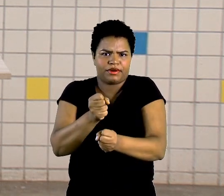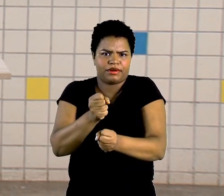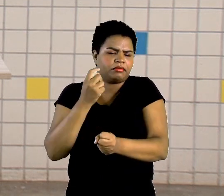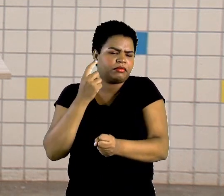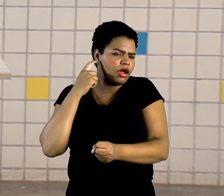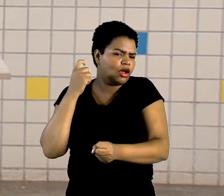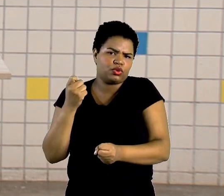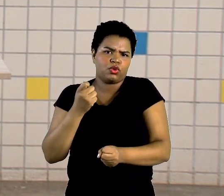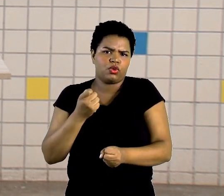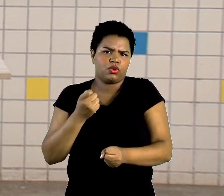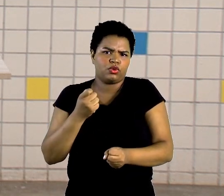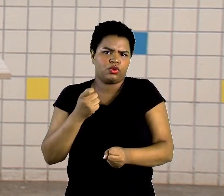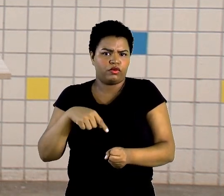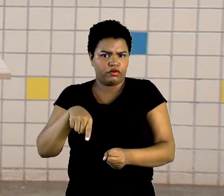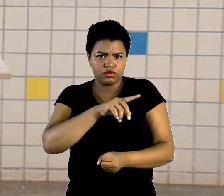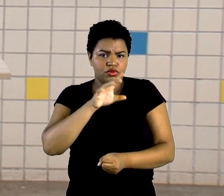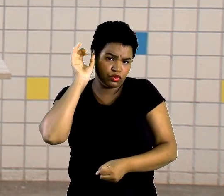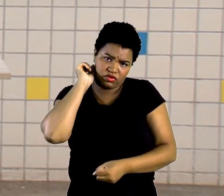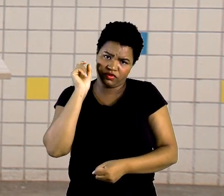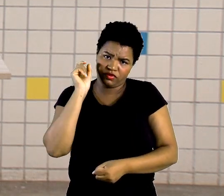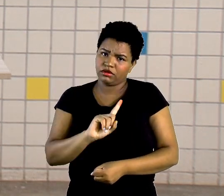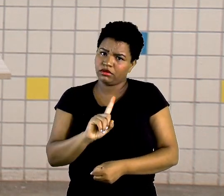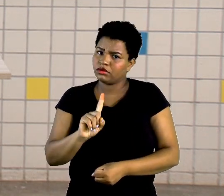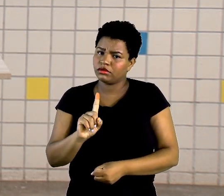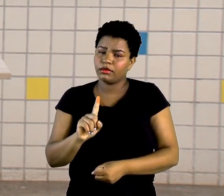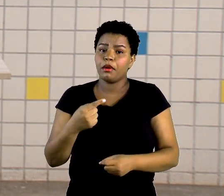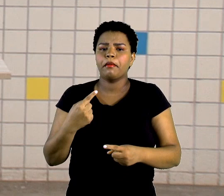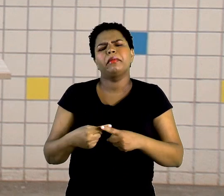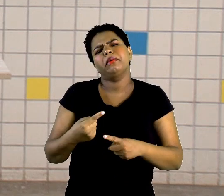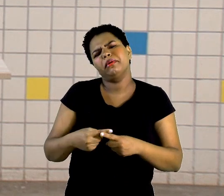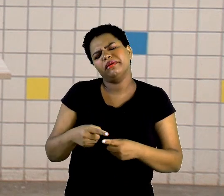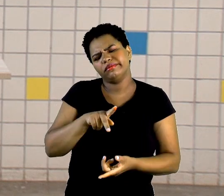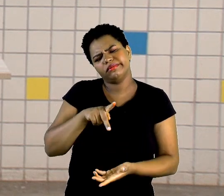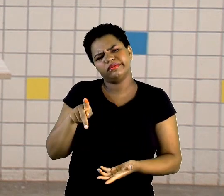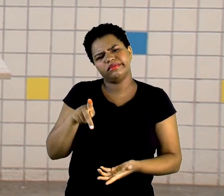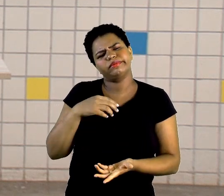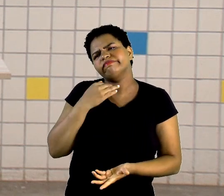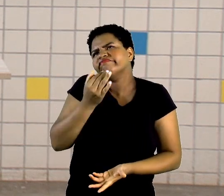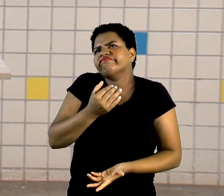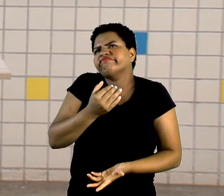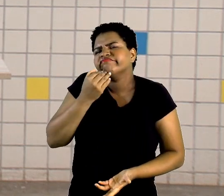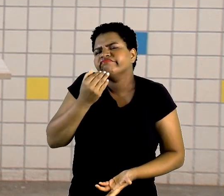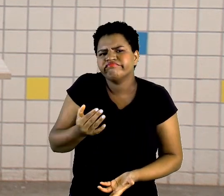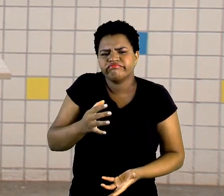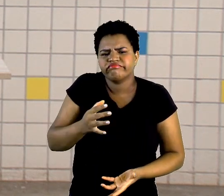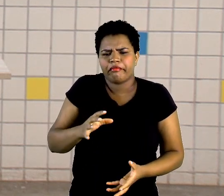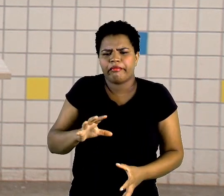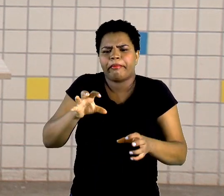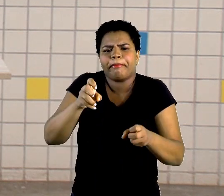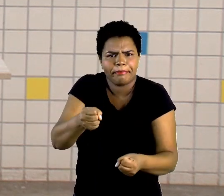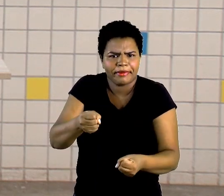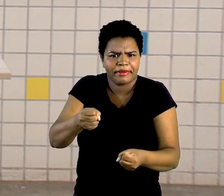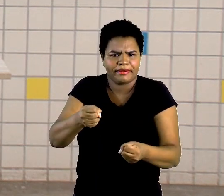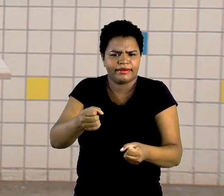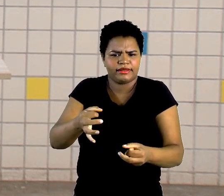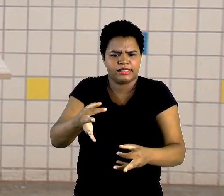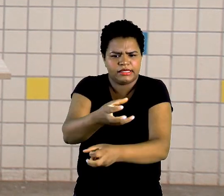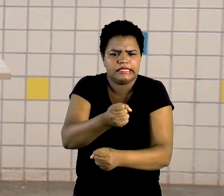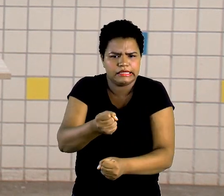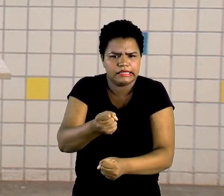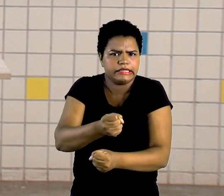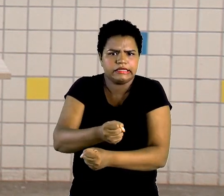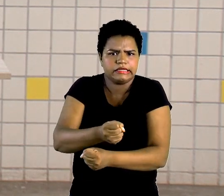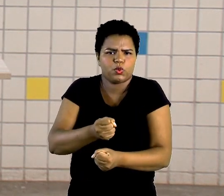você está ouvindo. Por que, professora, nós não conseguimos segurar este barulho, agarrar este